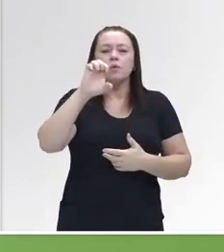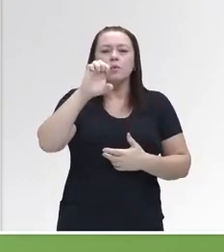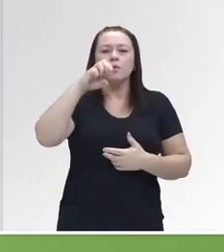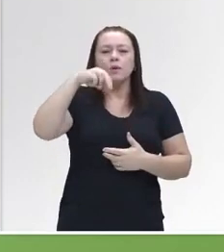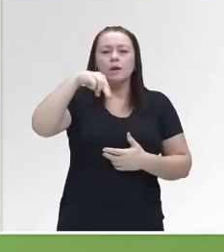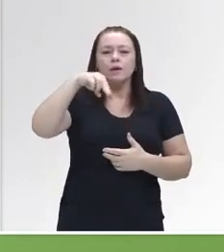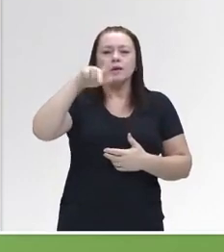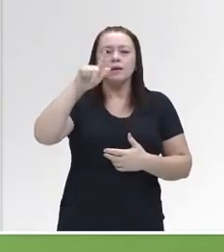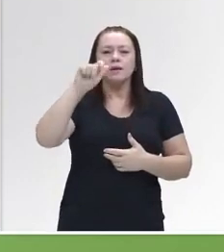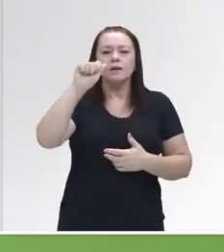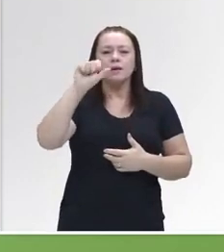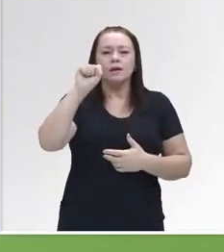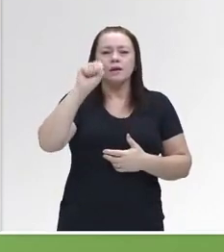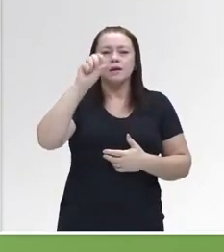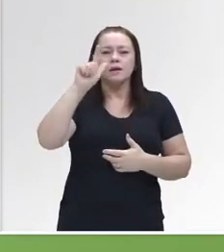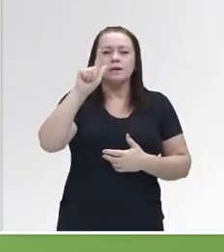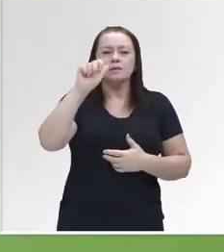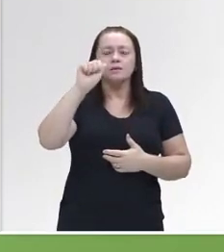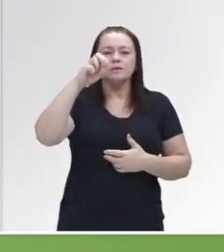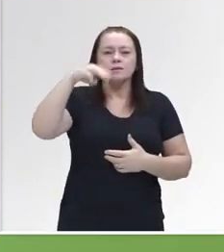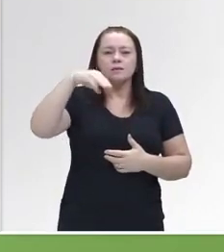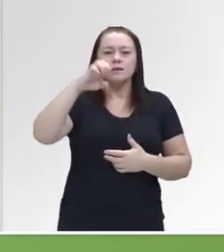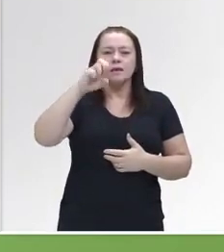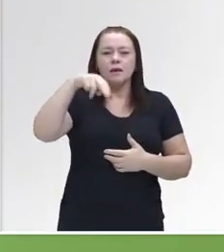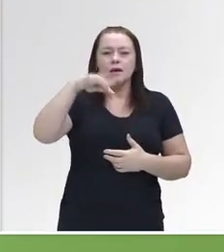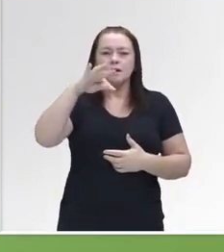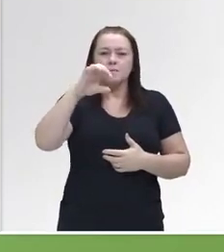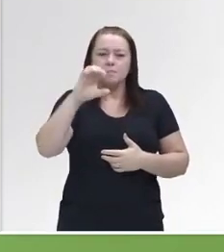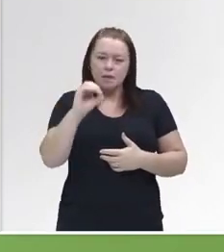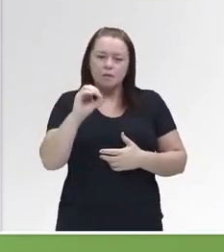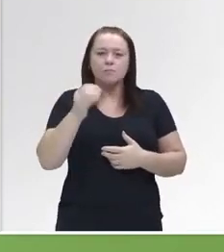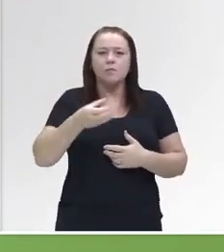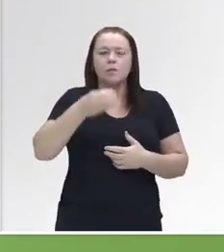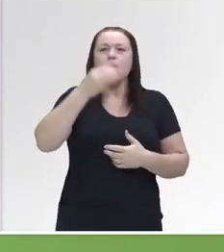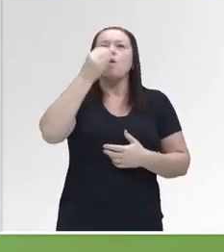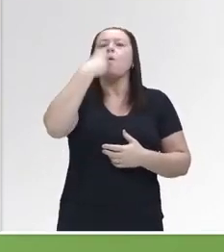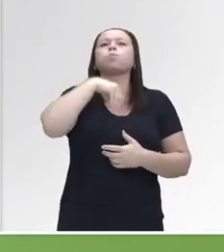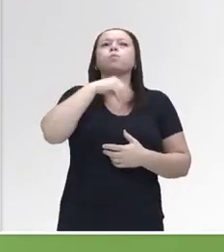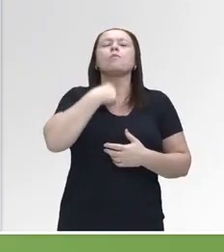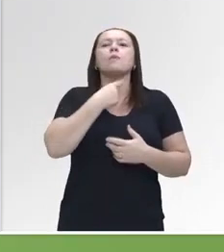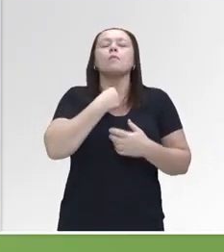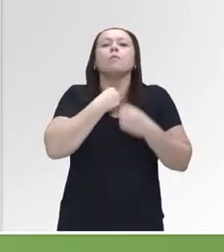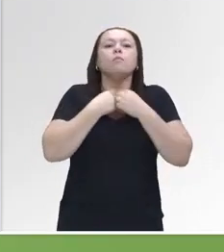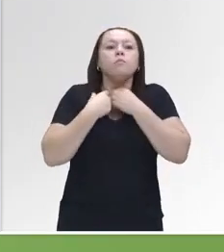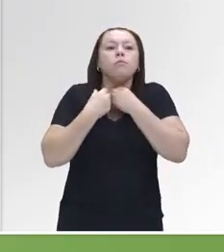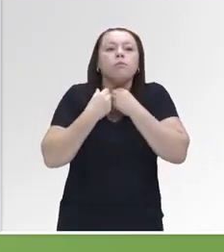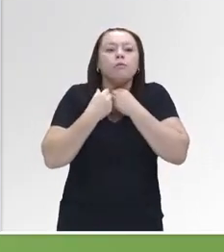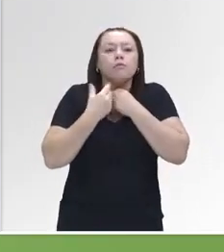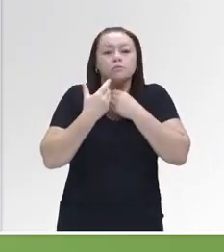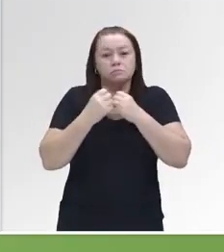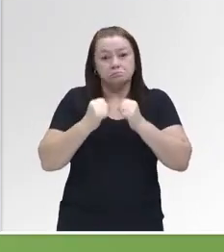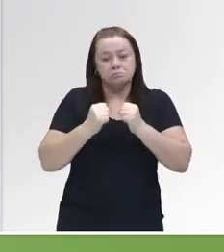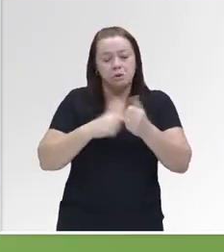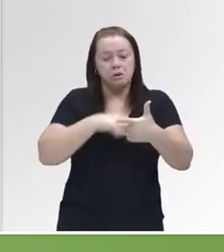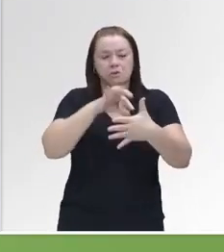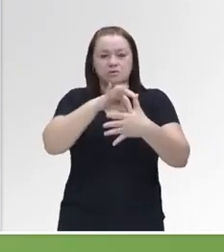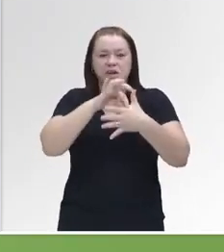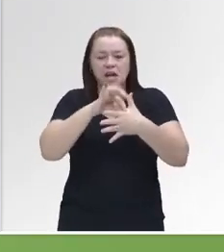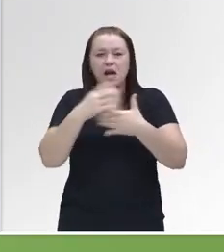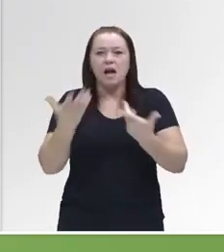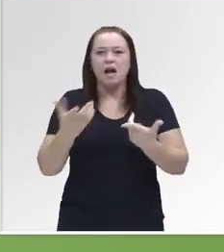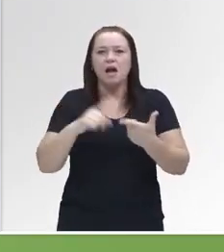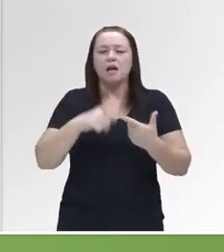se engasga com alguma coisa. Pode ser com líquido, pode ser com um pedaço de carne, né? Pode ser com um objeto